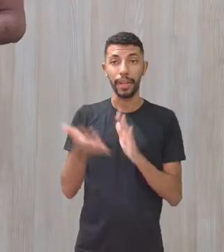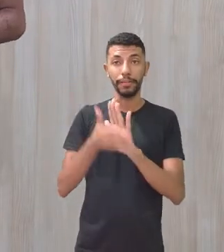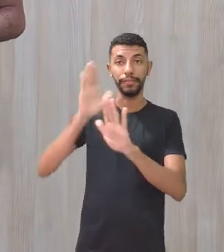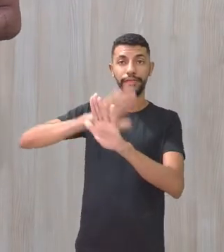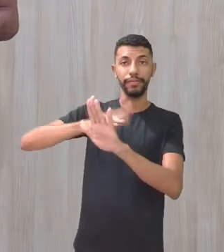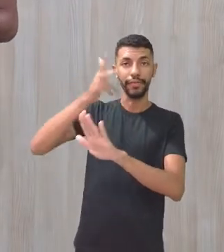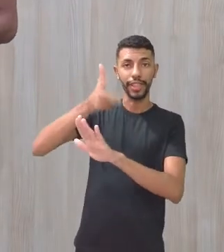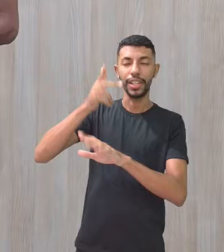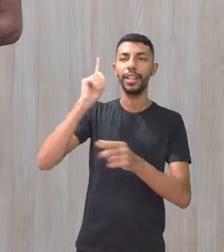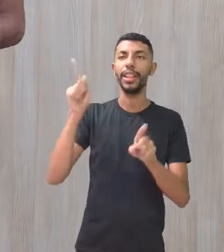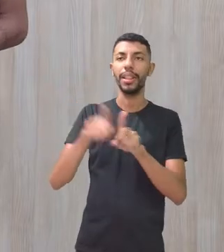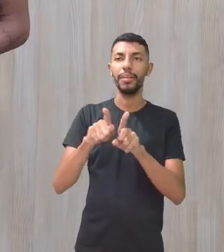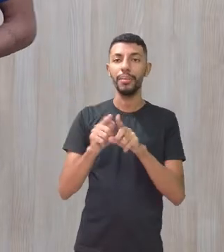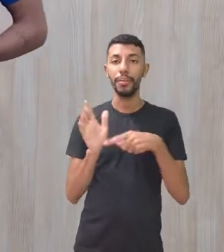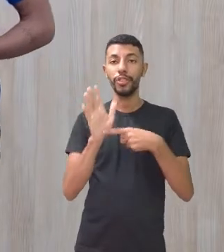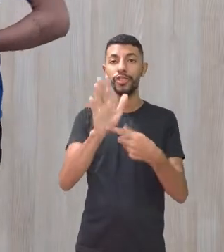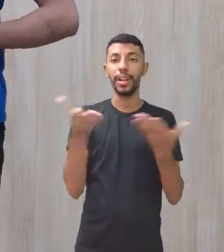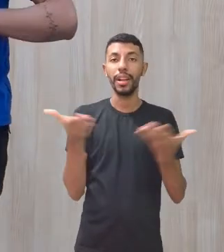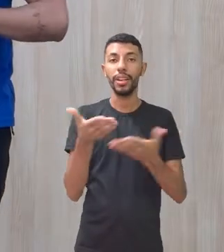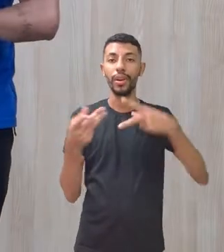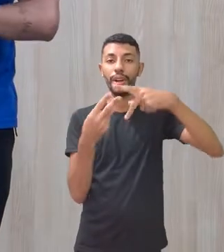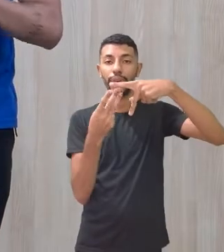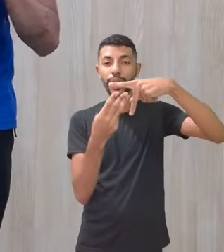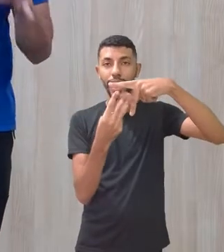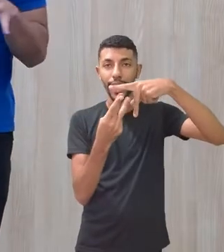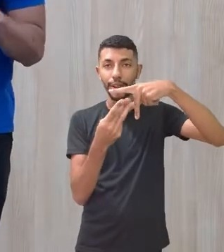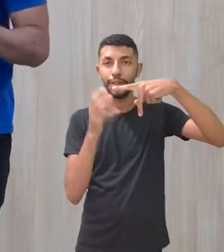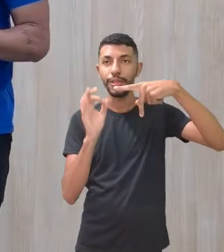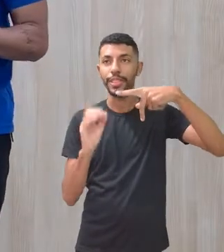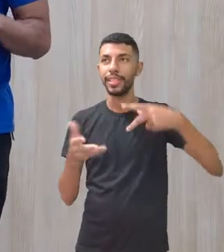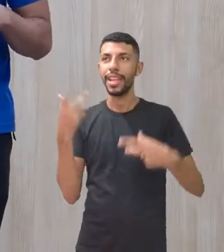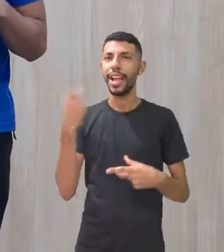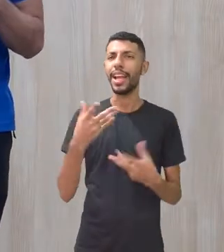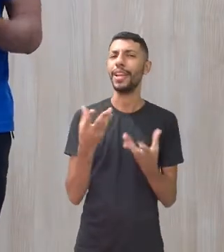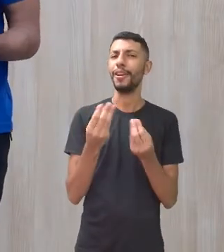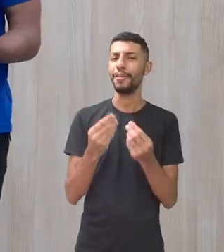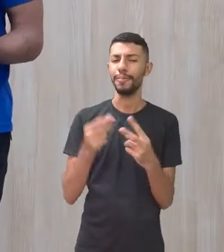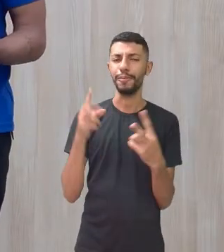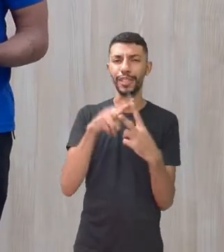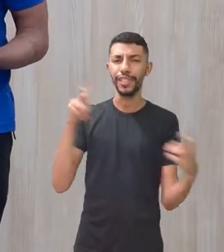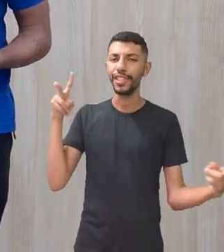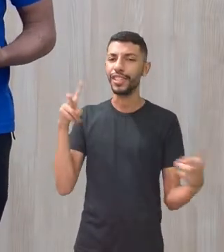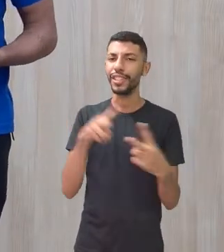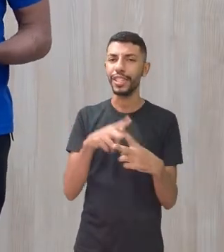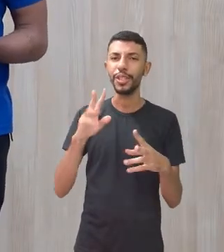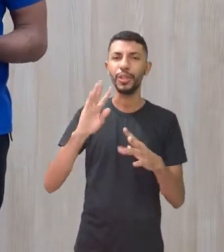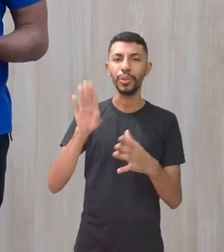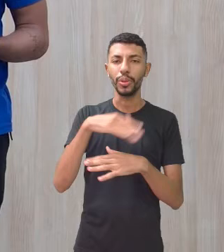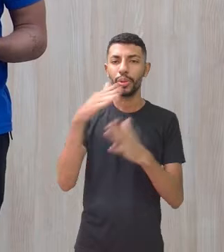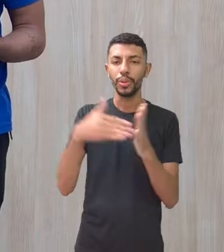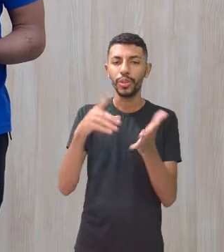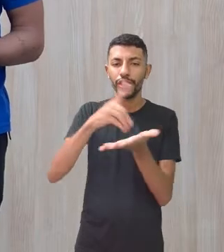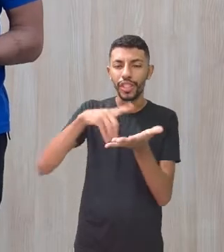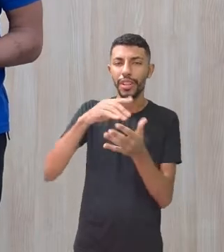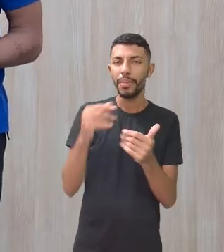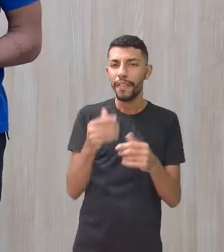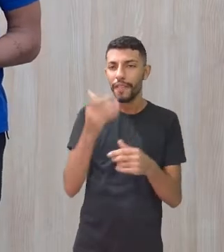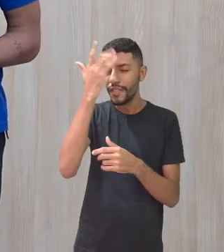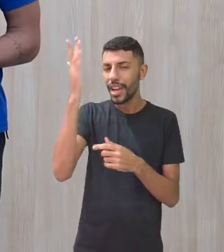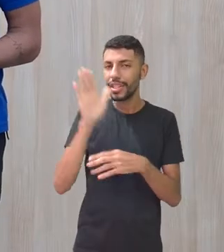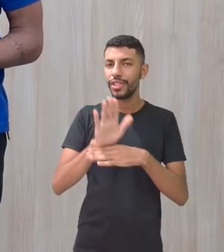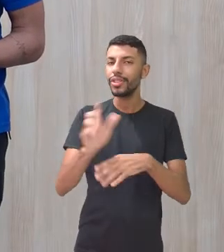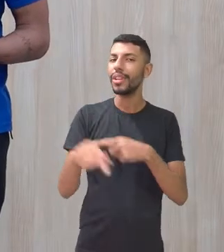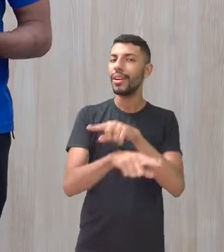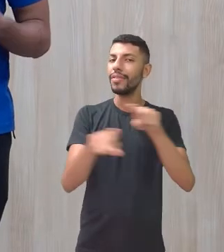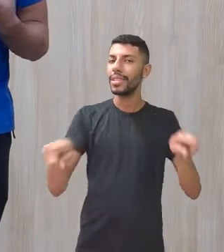colocar outros QR Codes, né? Aqui é tudo muito digital para facilitar a vida de vocês. Então é só apontar a câmera para o